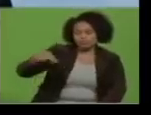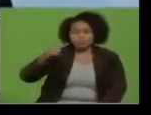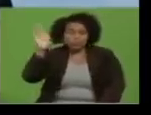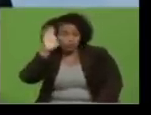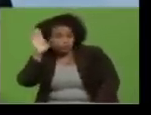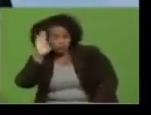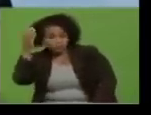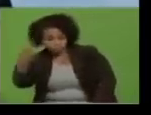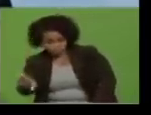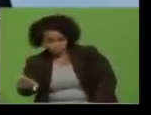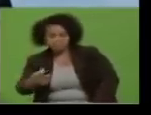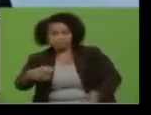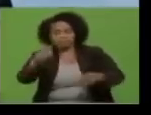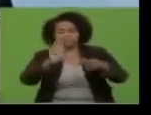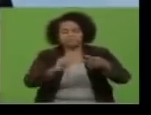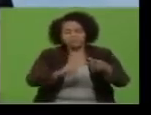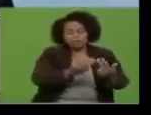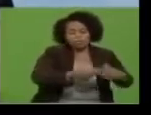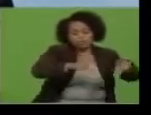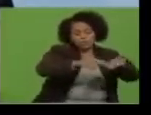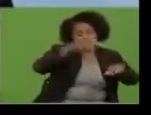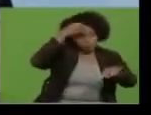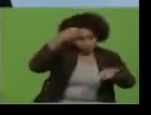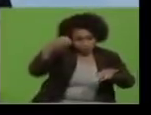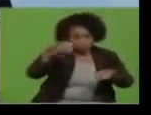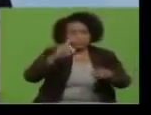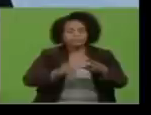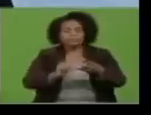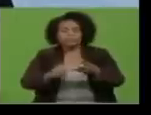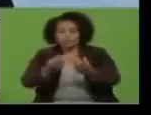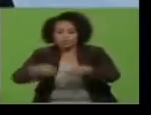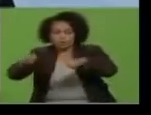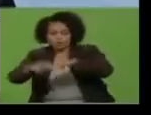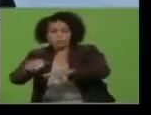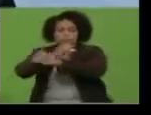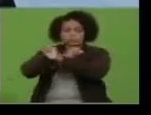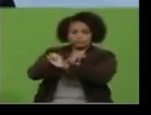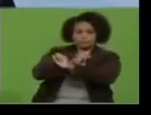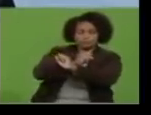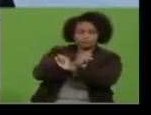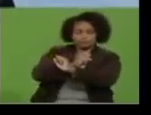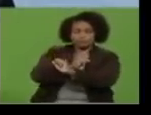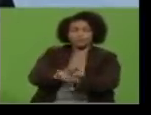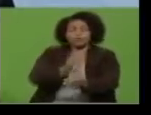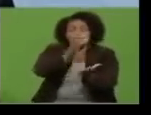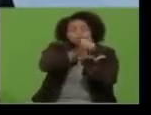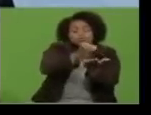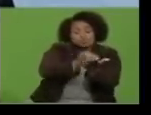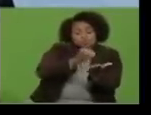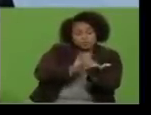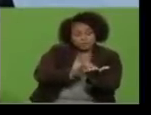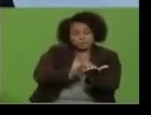do Estado e o Conselho Nacional de Defesa e Segurança, ao abrigo do disposto na Constituição da